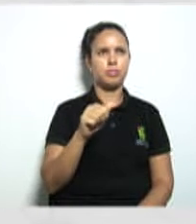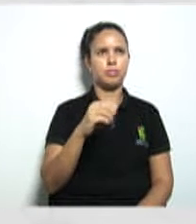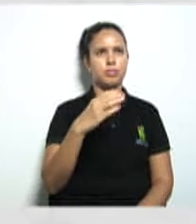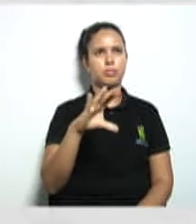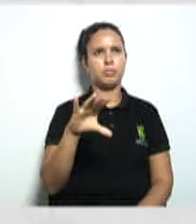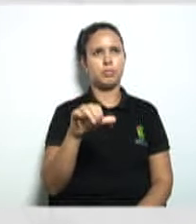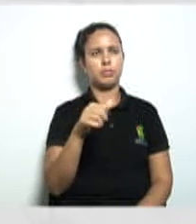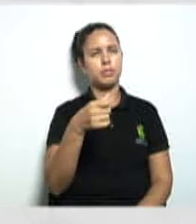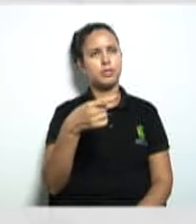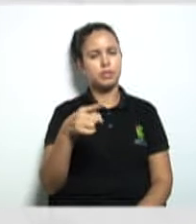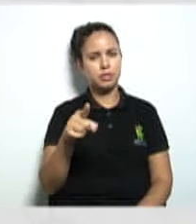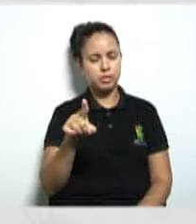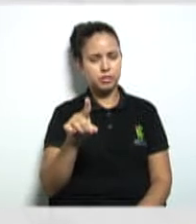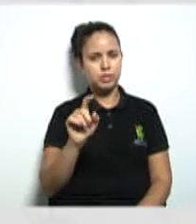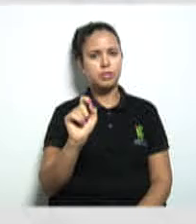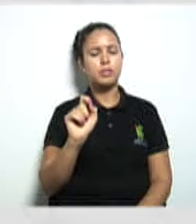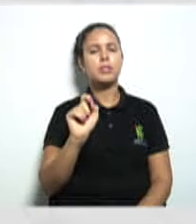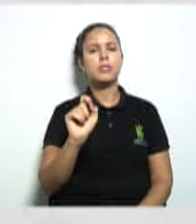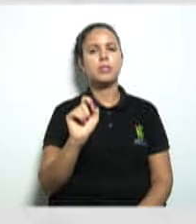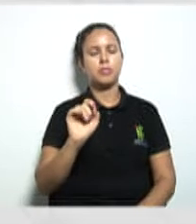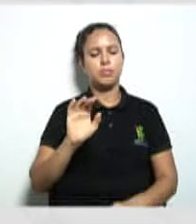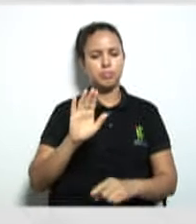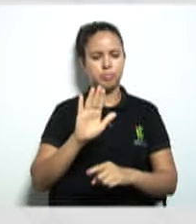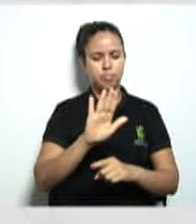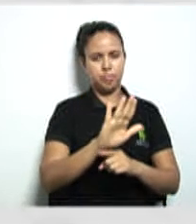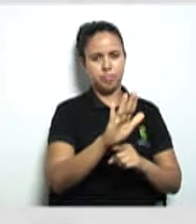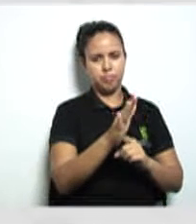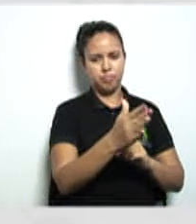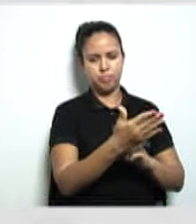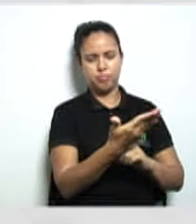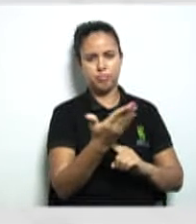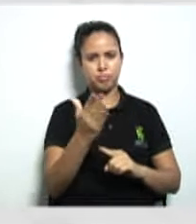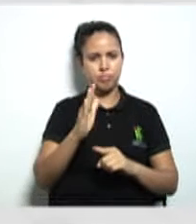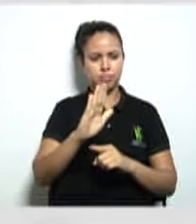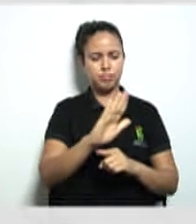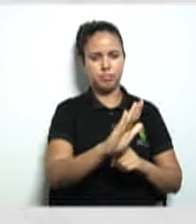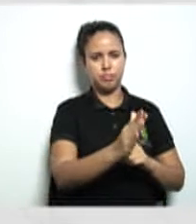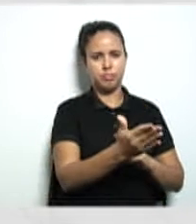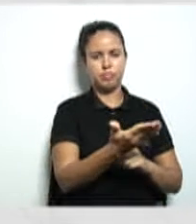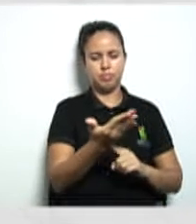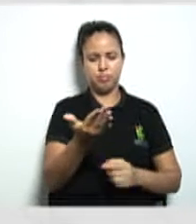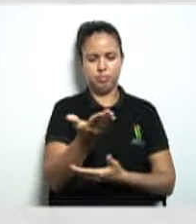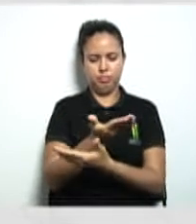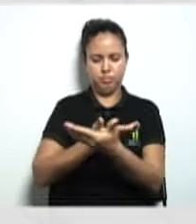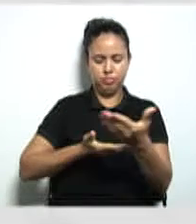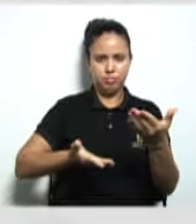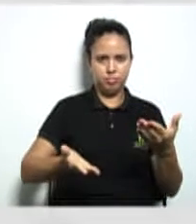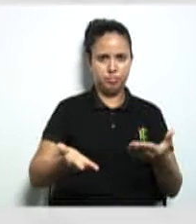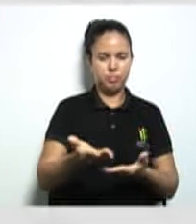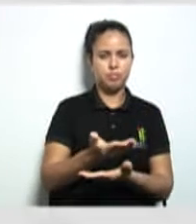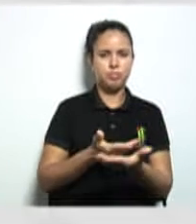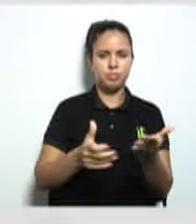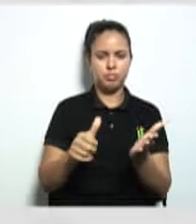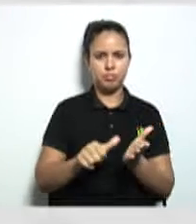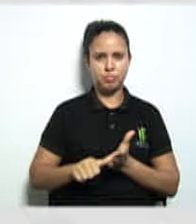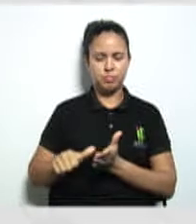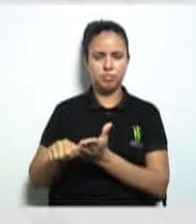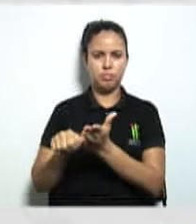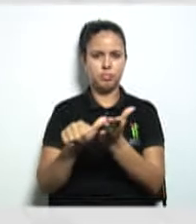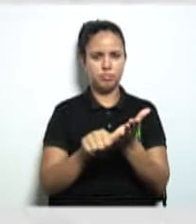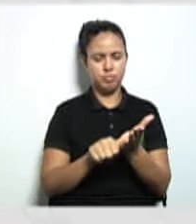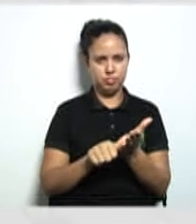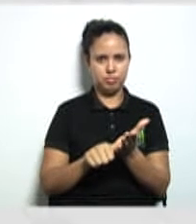intercooperação. Essa intercooperação de que trata o 6º